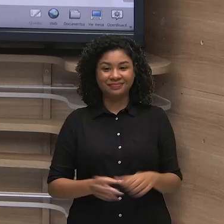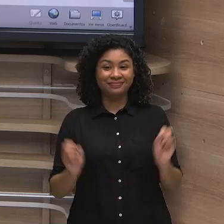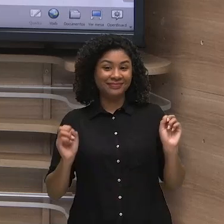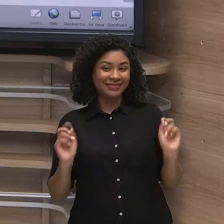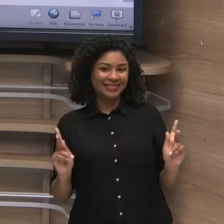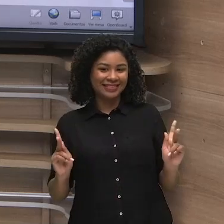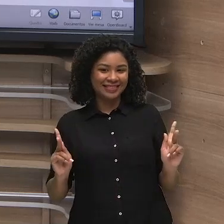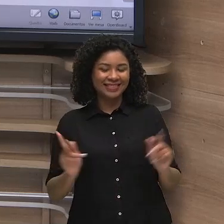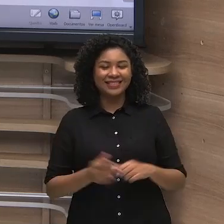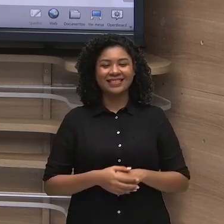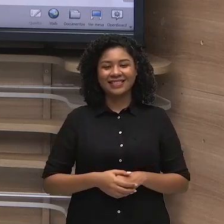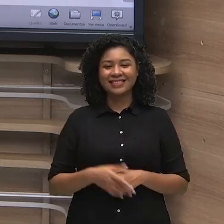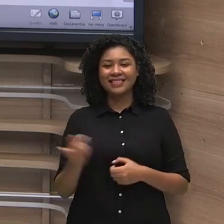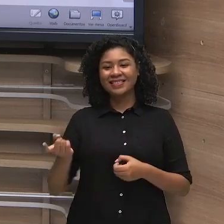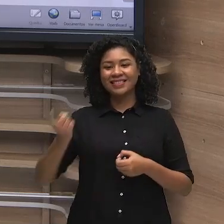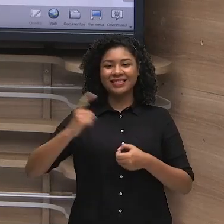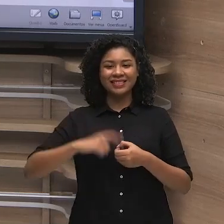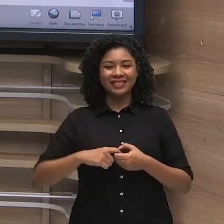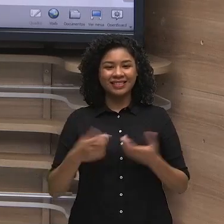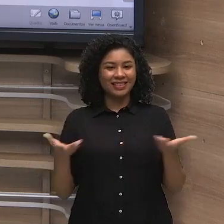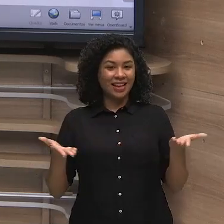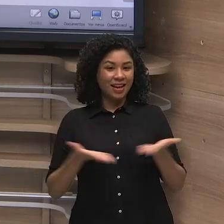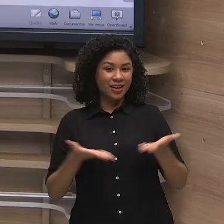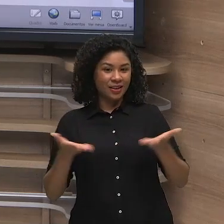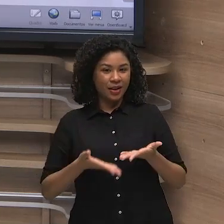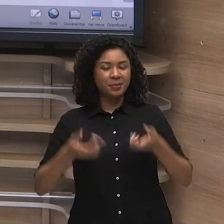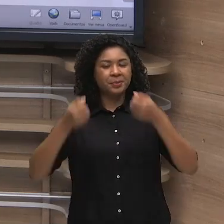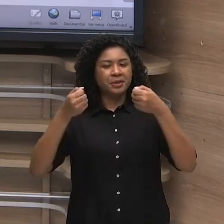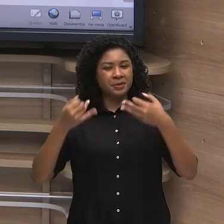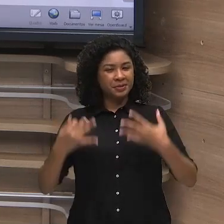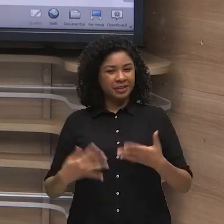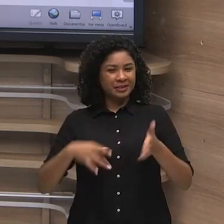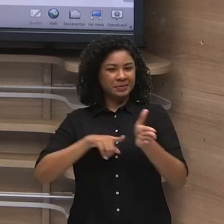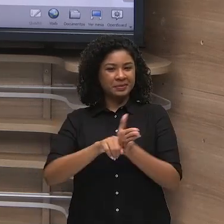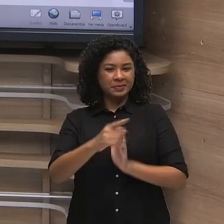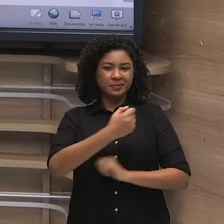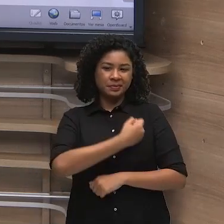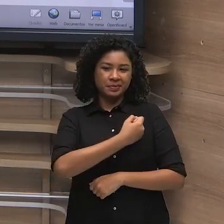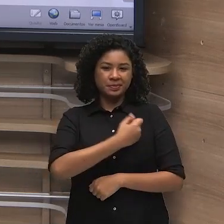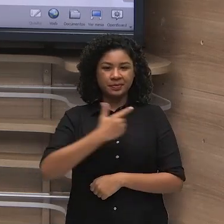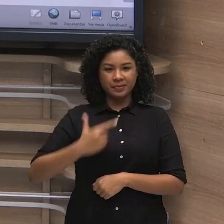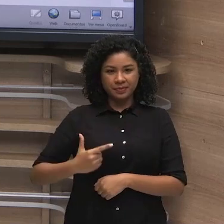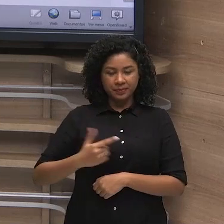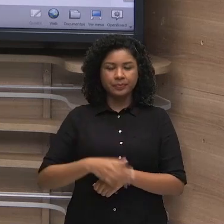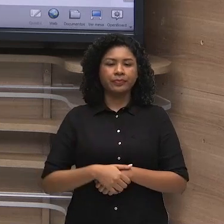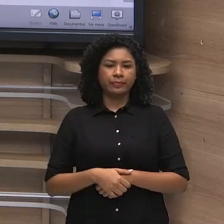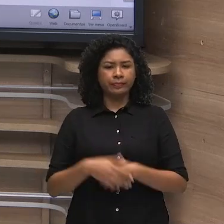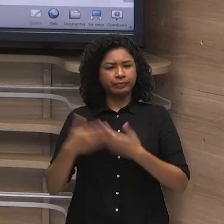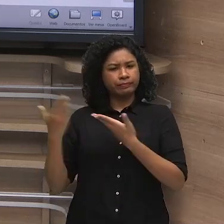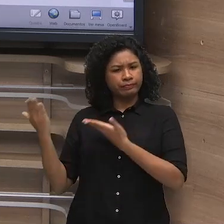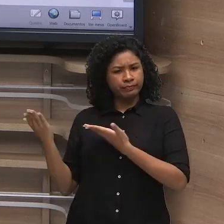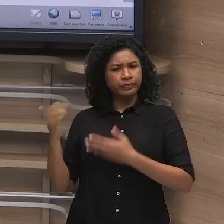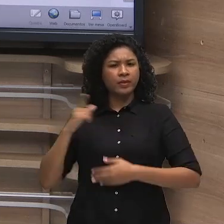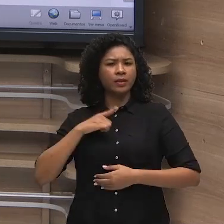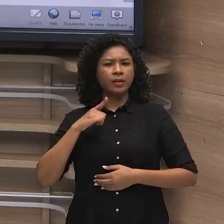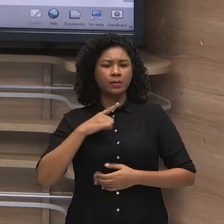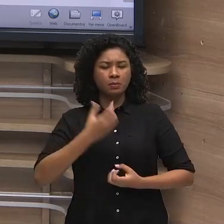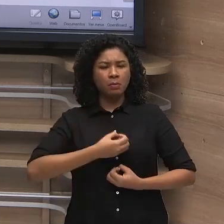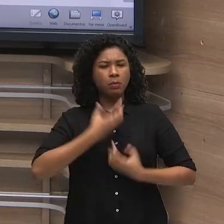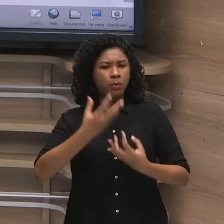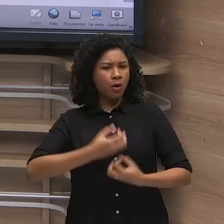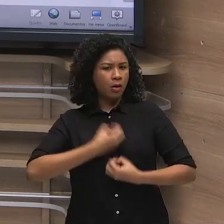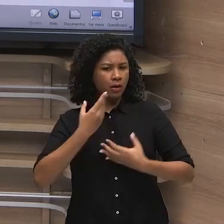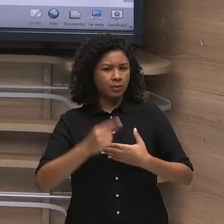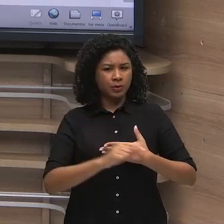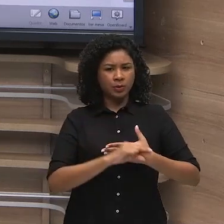Ok, então retornamos para comentar a segunda questão. E aí a gente tinha um poema do Mário Quintana que era a base,